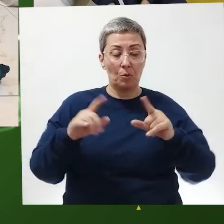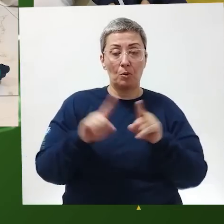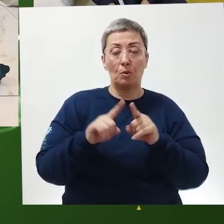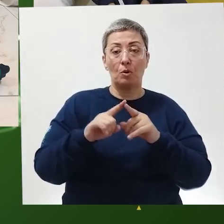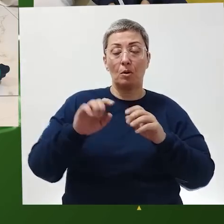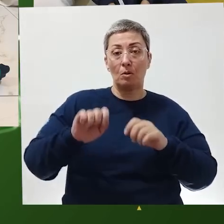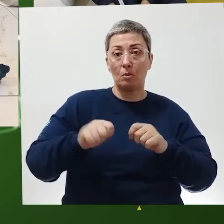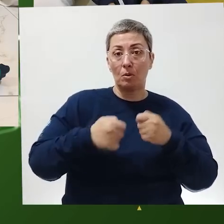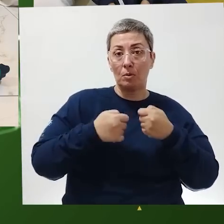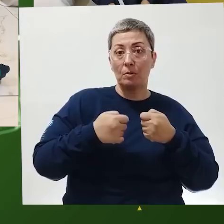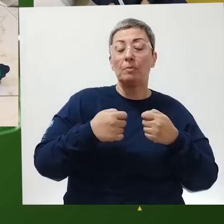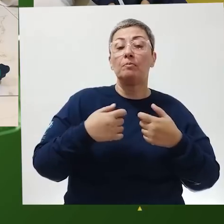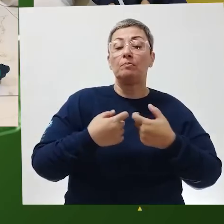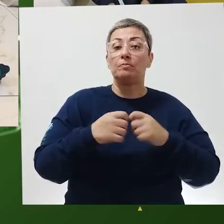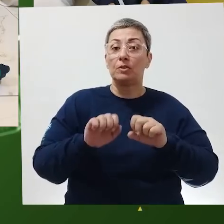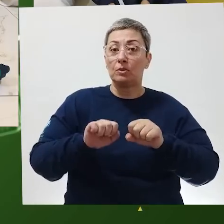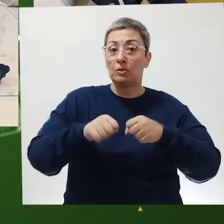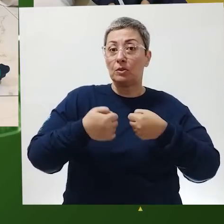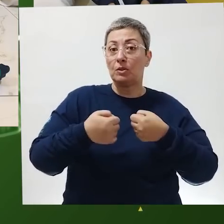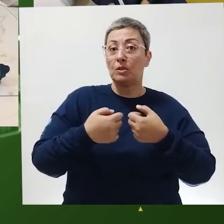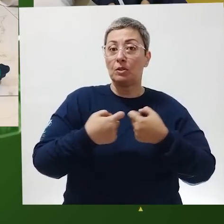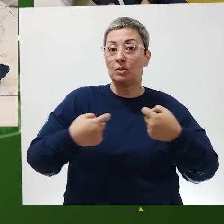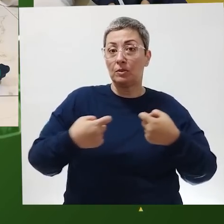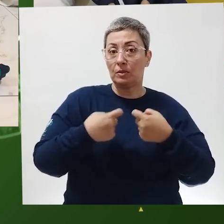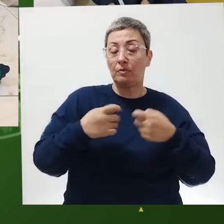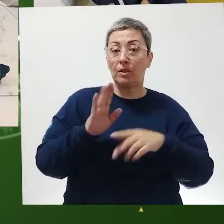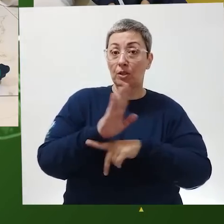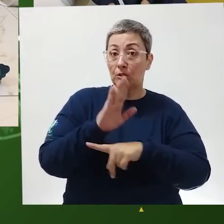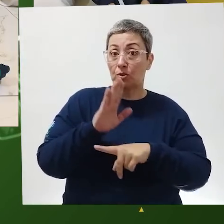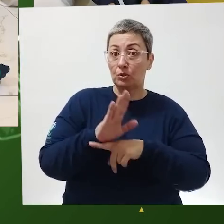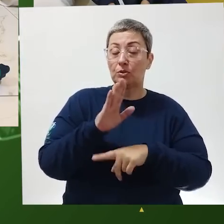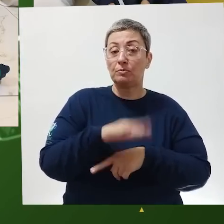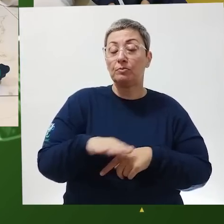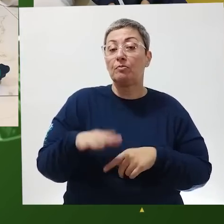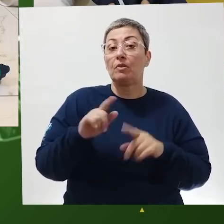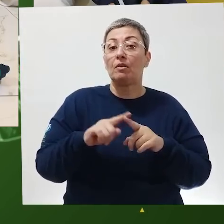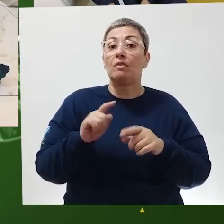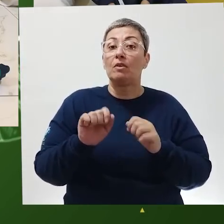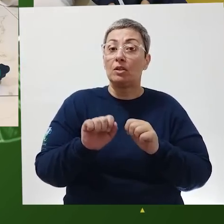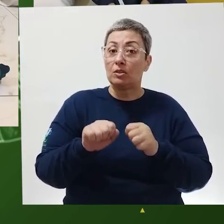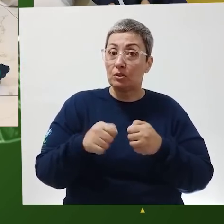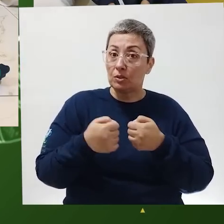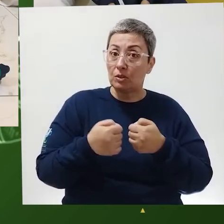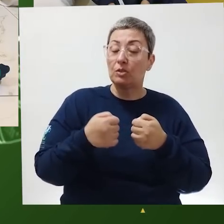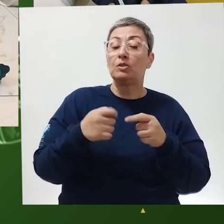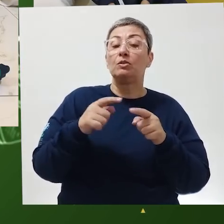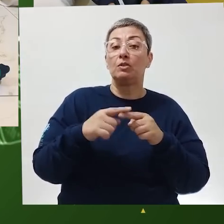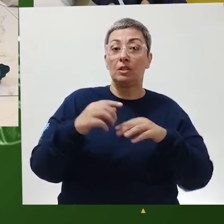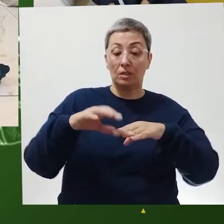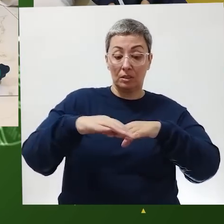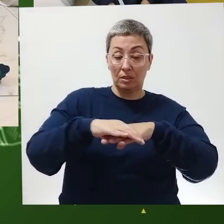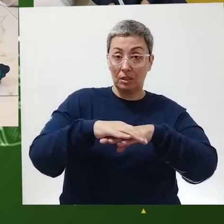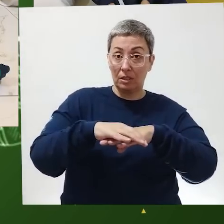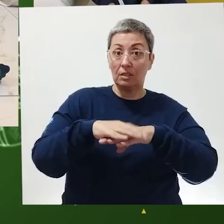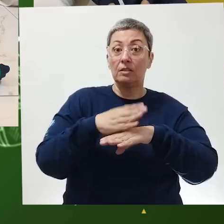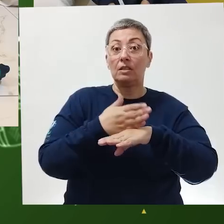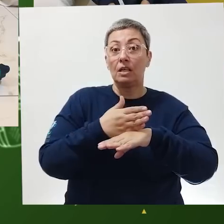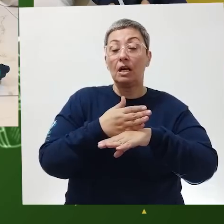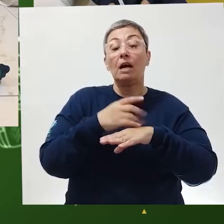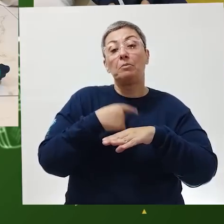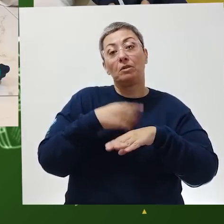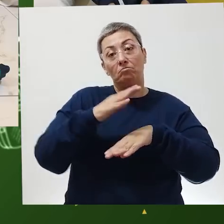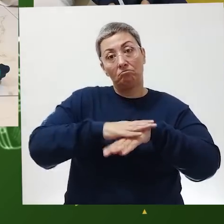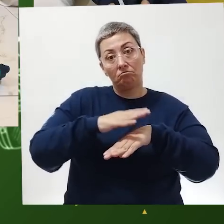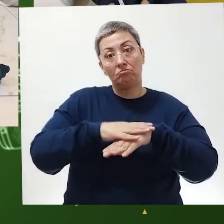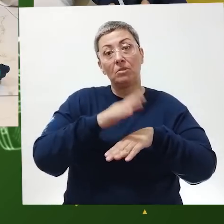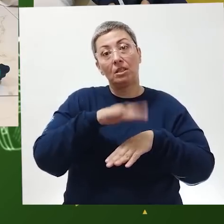para colocar a meia no pé. Então nós vamos ajudando a criança. Nós vamos colocar essa meia até a metade do pé e aí a